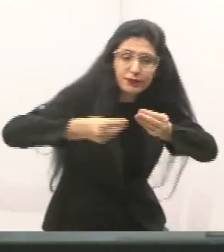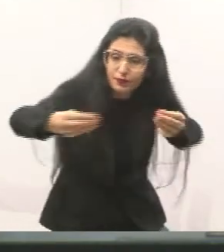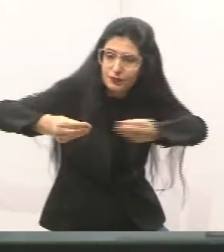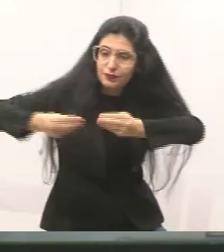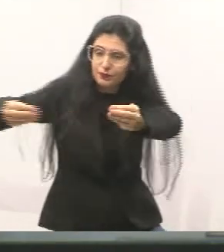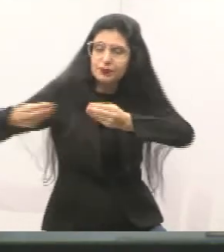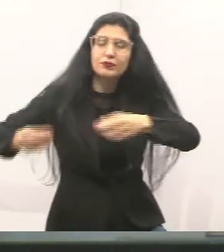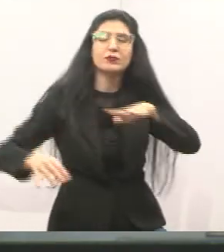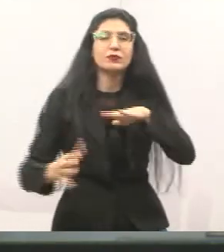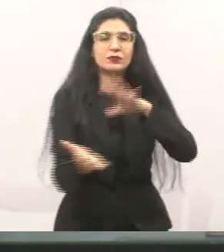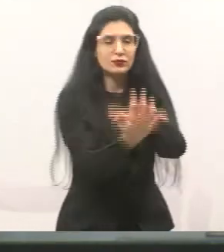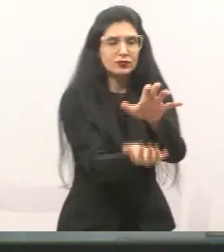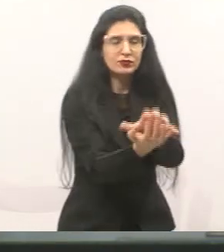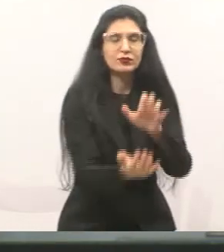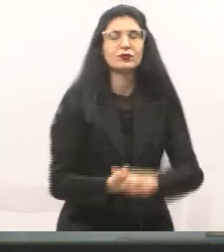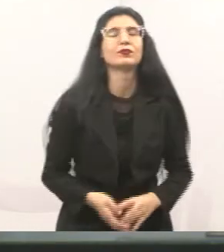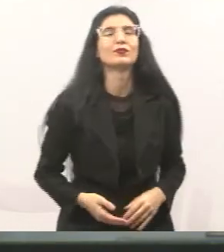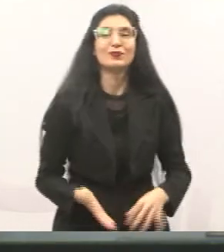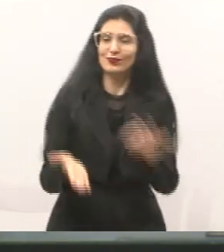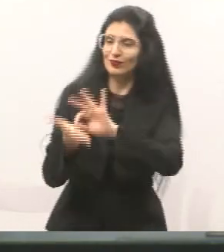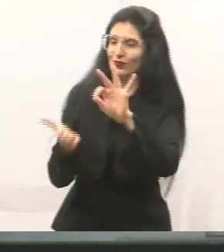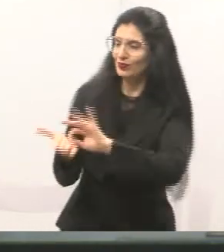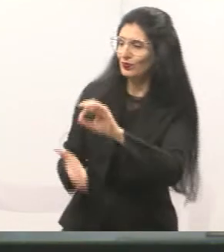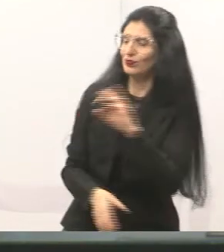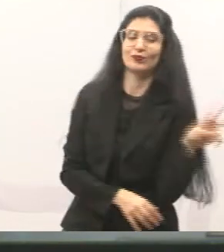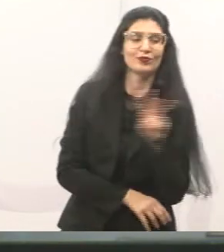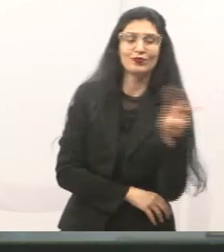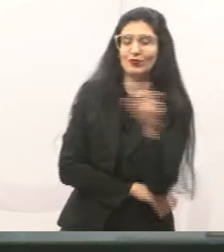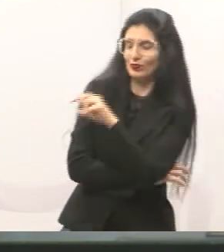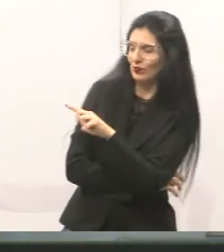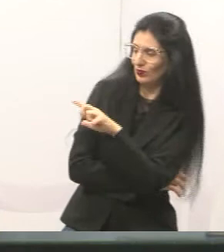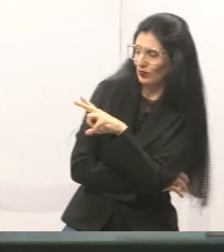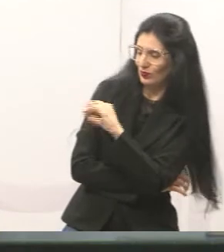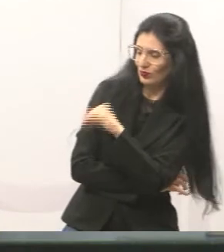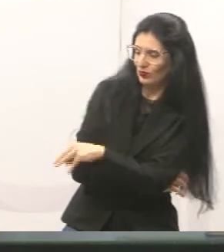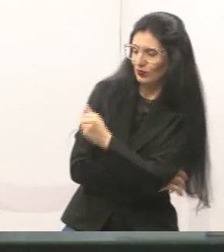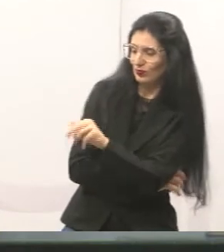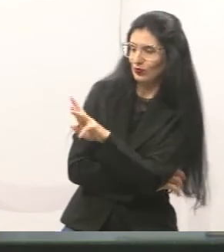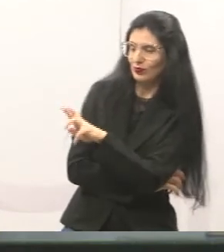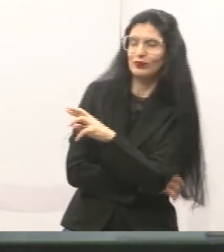Jacareí. Autoria: vereadora Lucimar Ponciano.